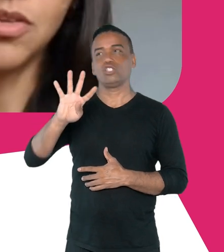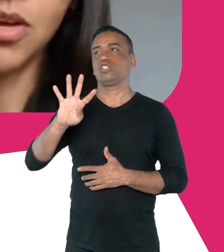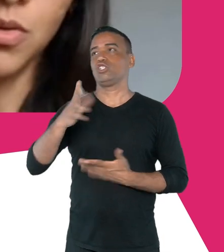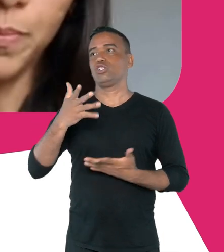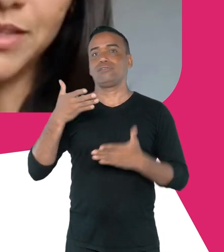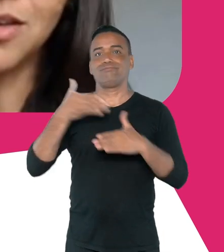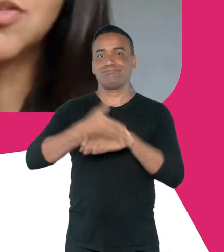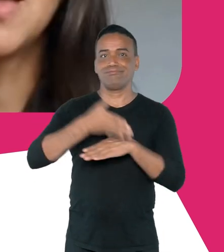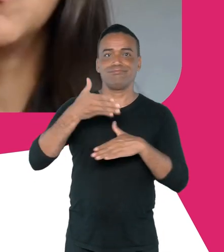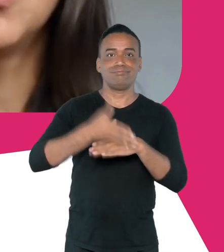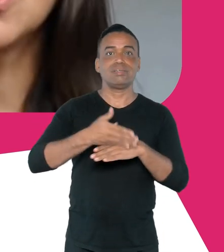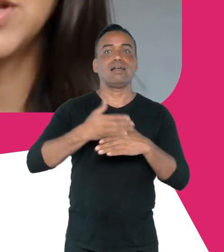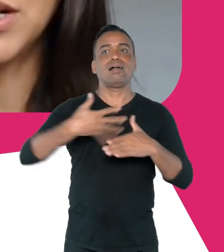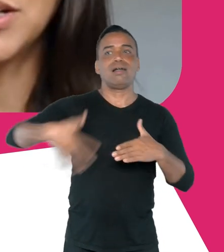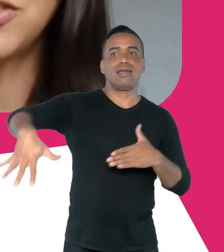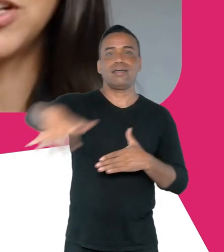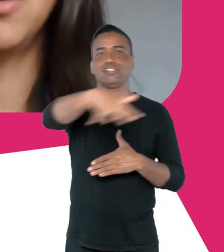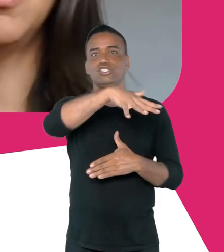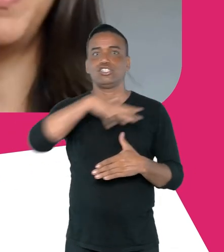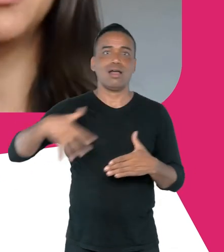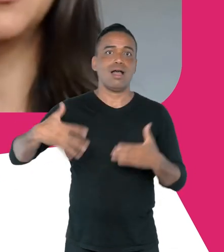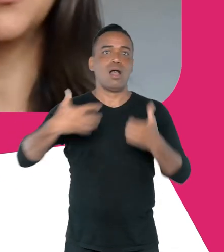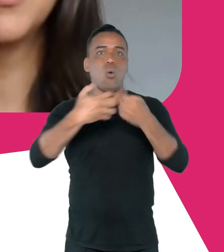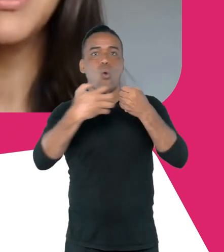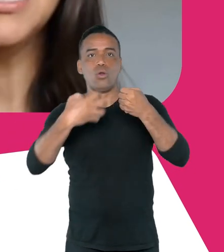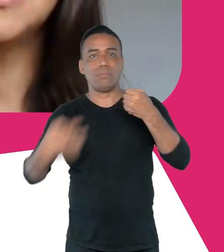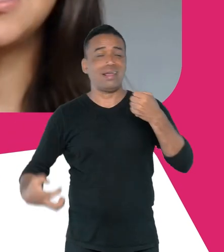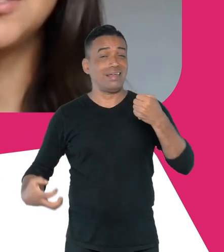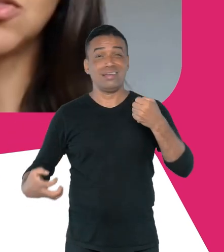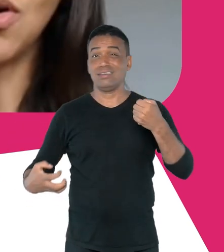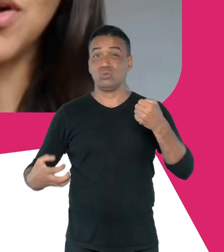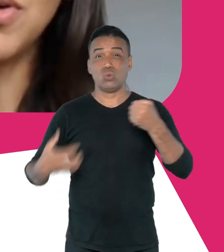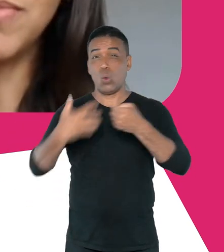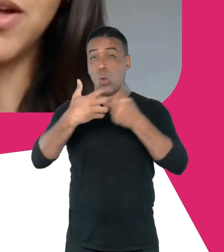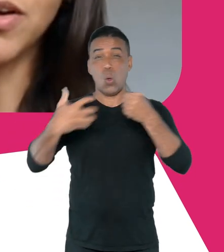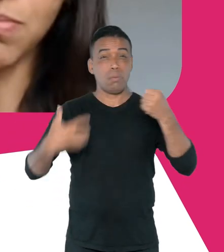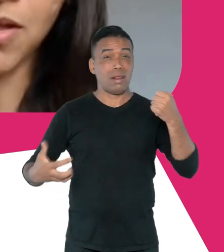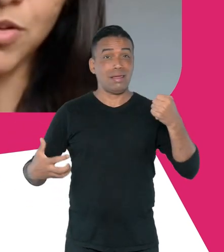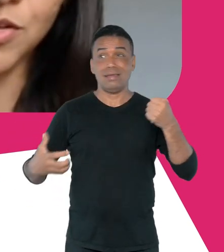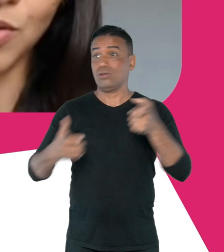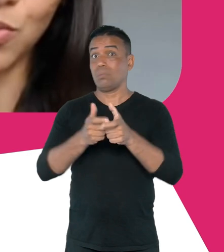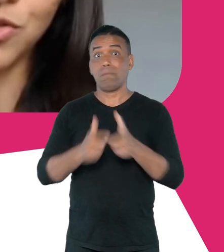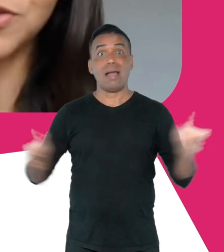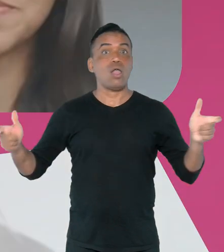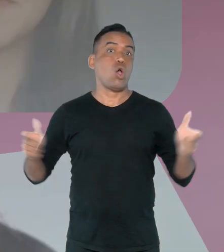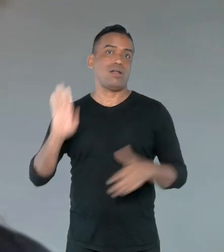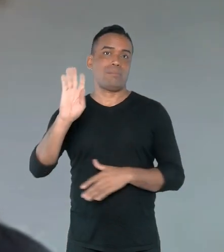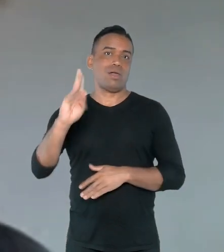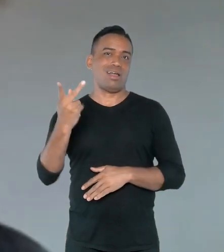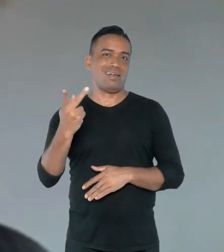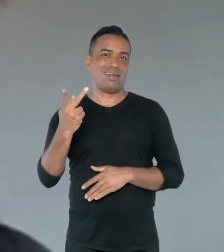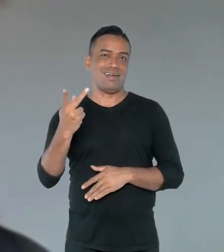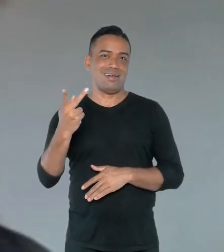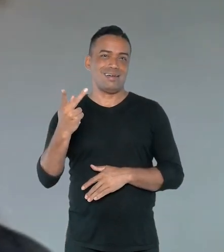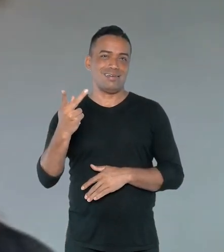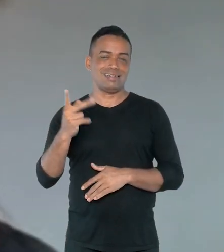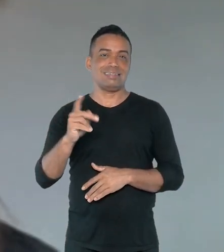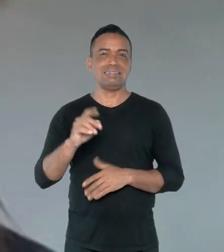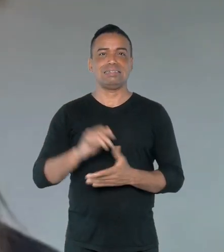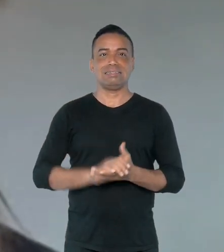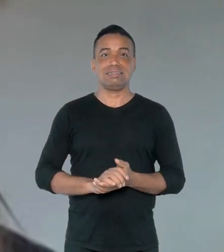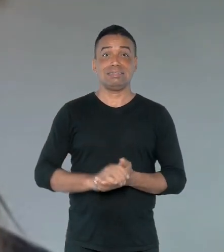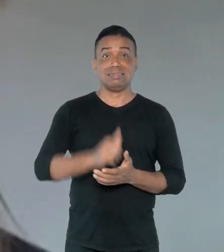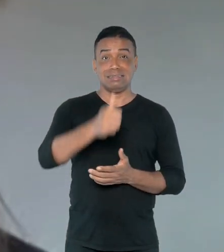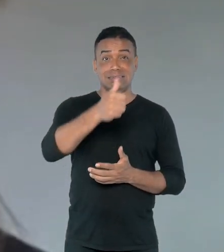todo o território ouropretano, que é muito grande, né? Ouro Preto, em território, é maior que Belo Horizonte. São